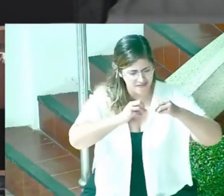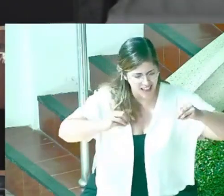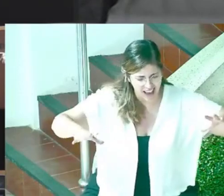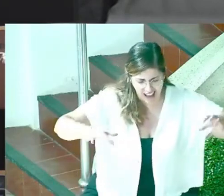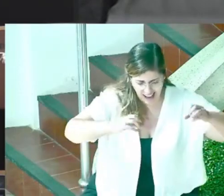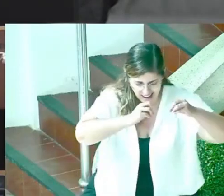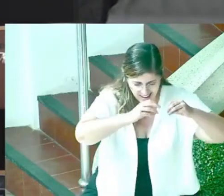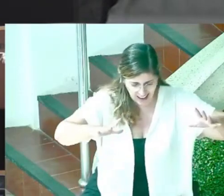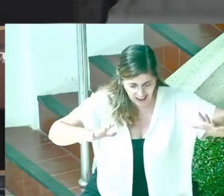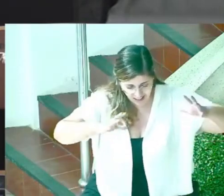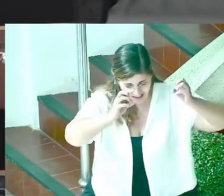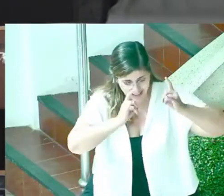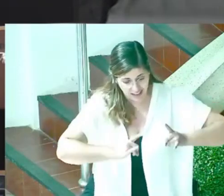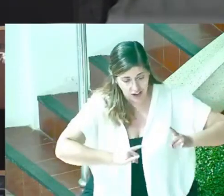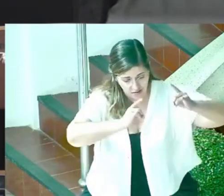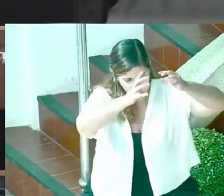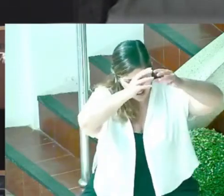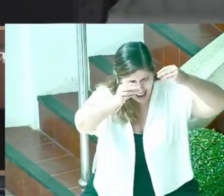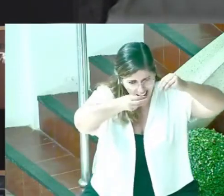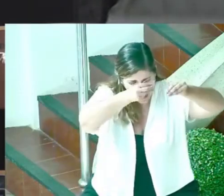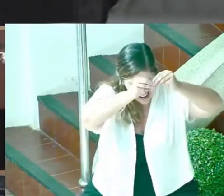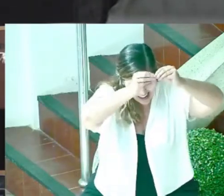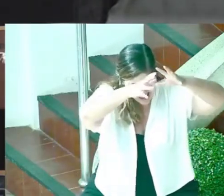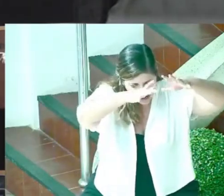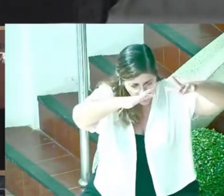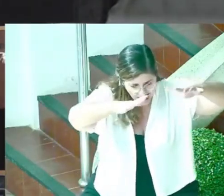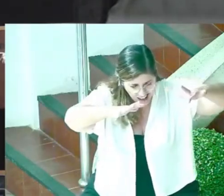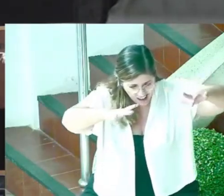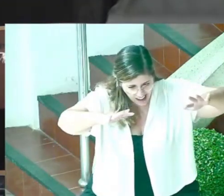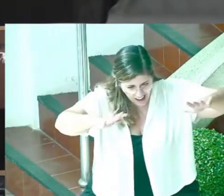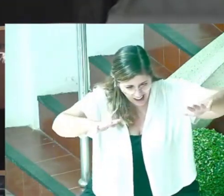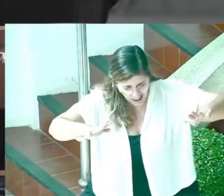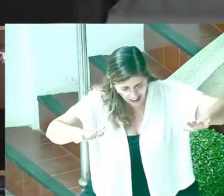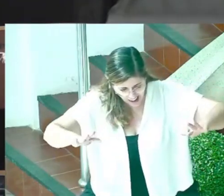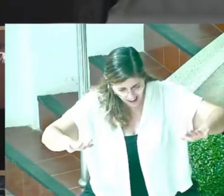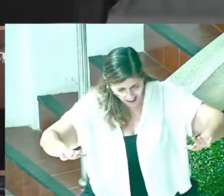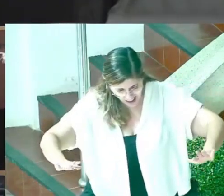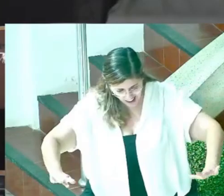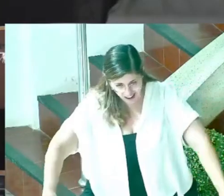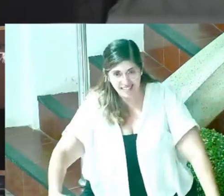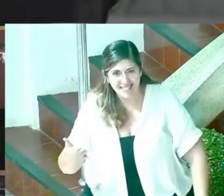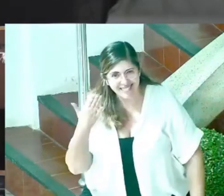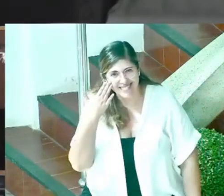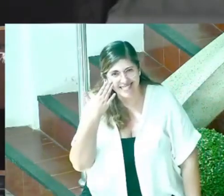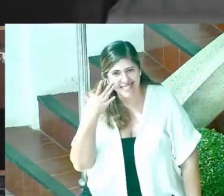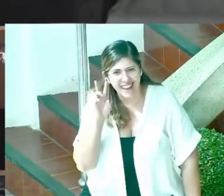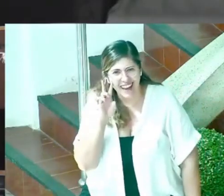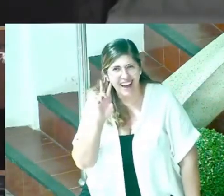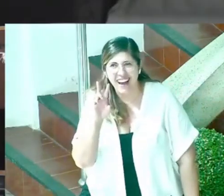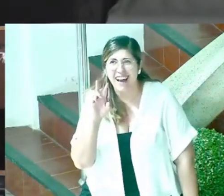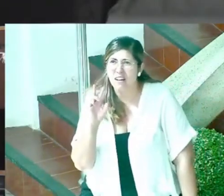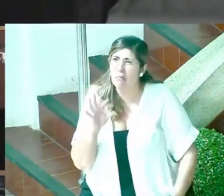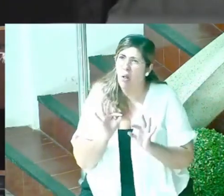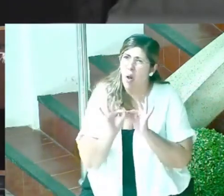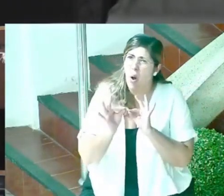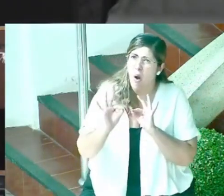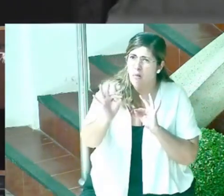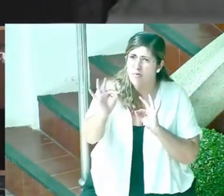O Célio pode chegar para mim com um ar piedoso e dizer assim: pastor, me dá a chave,